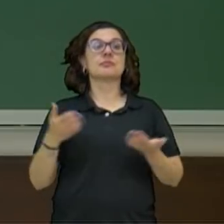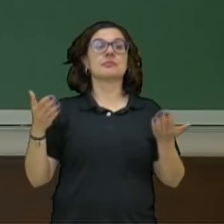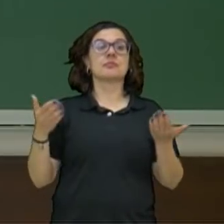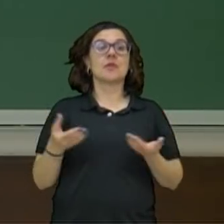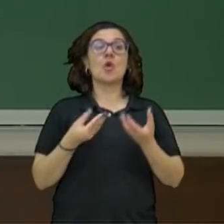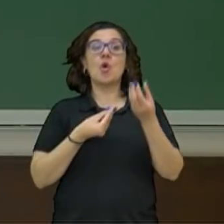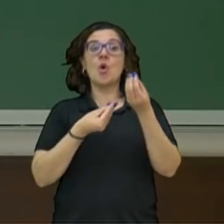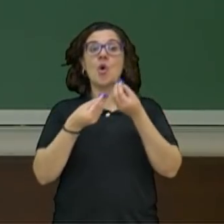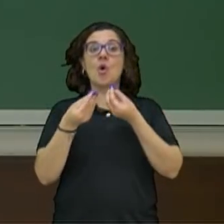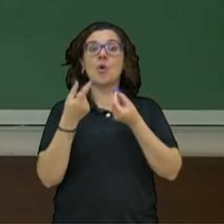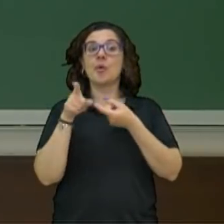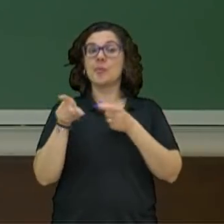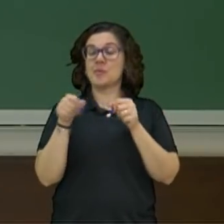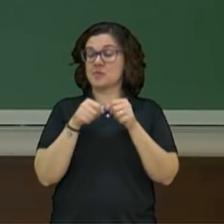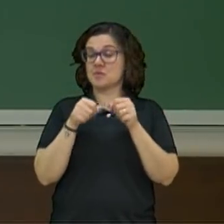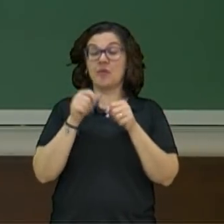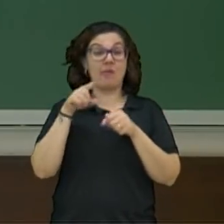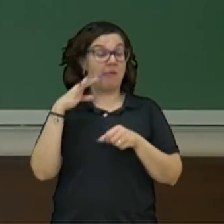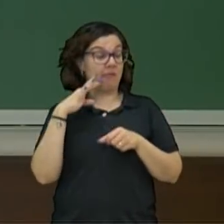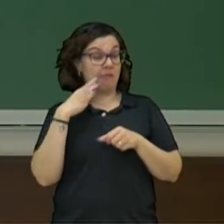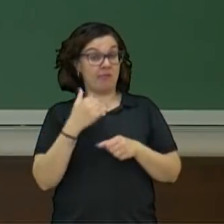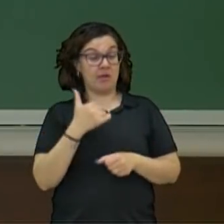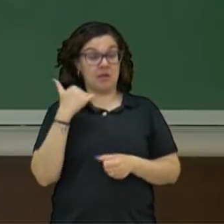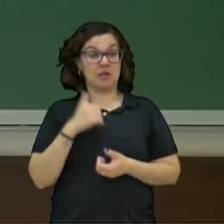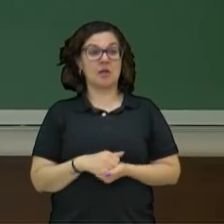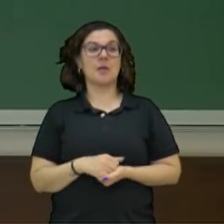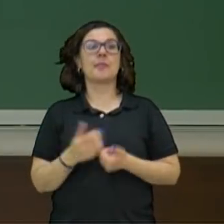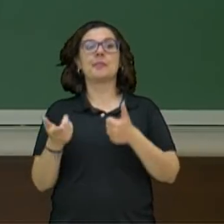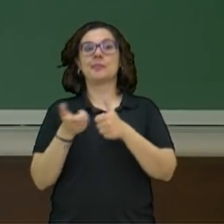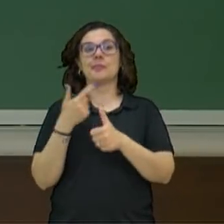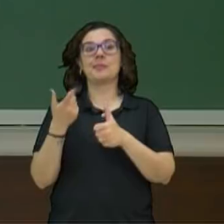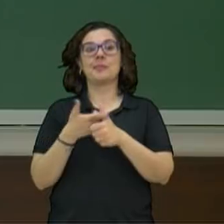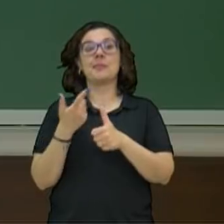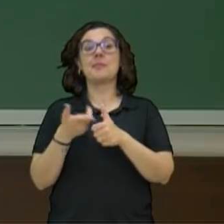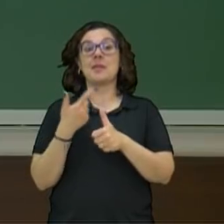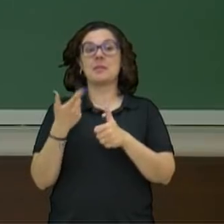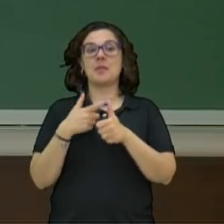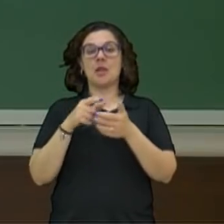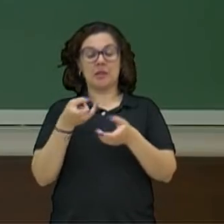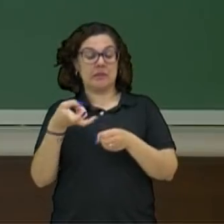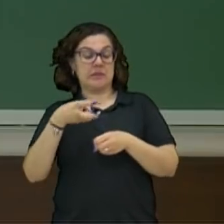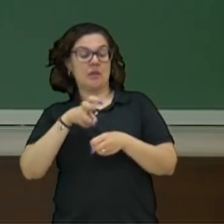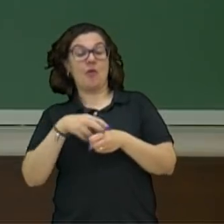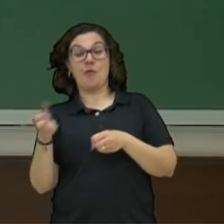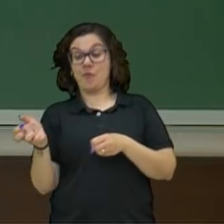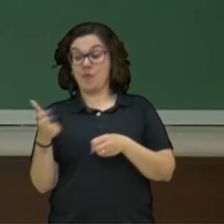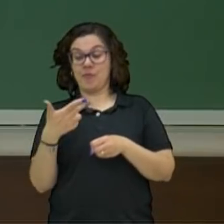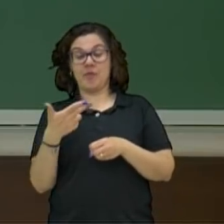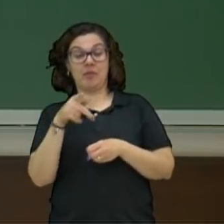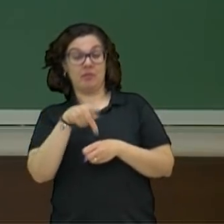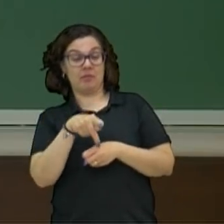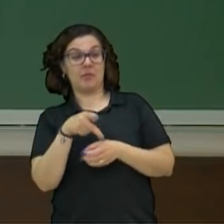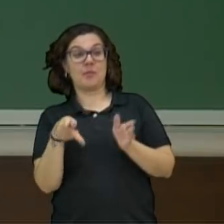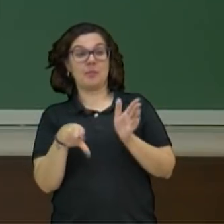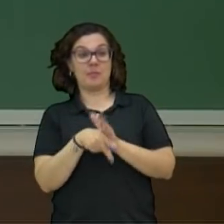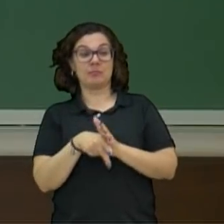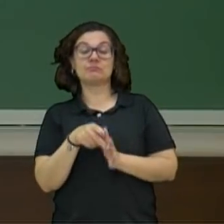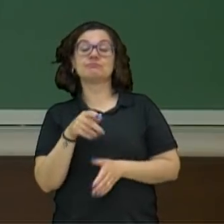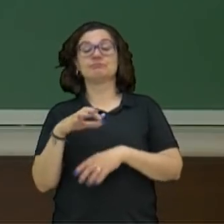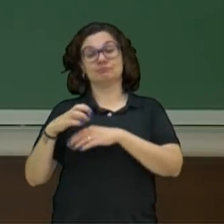como que eles fazem isso lá? Olha só que interessante. Primeiro eles têm que extrair o veneno, o antígeno da